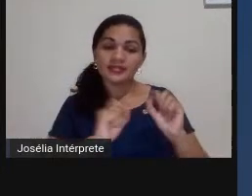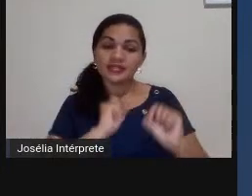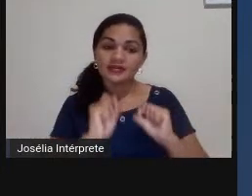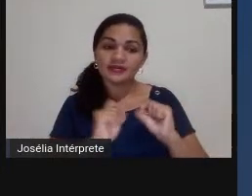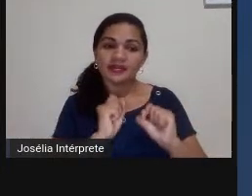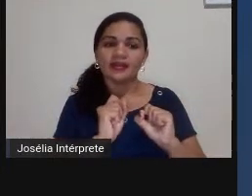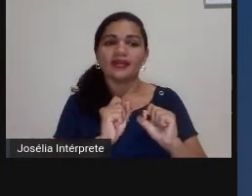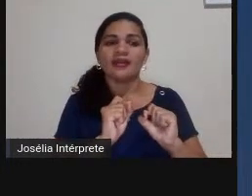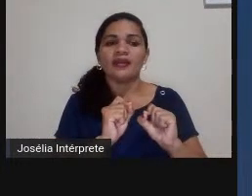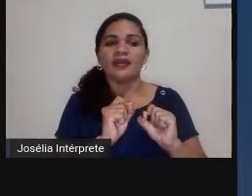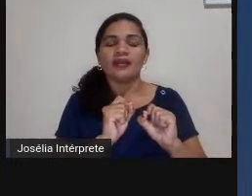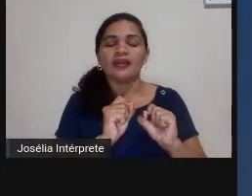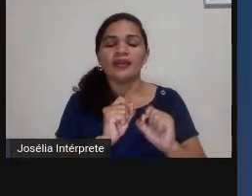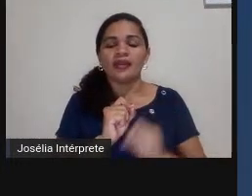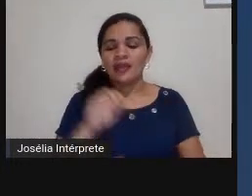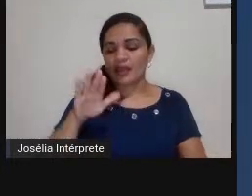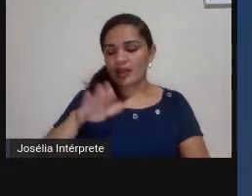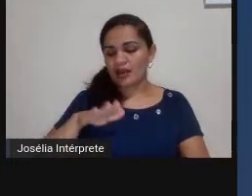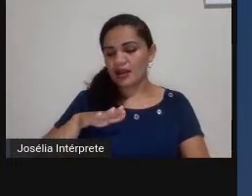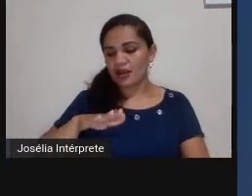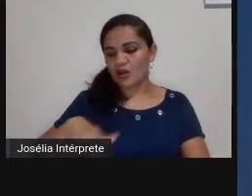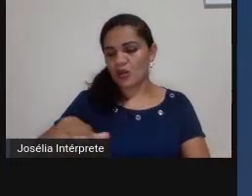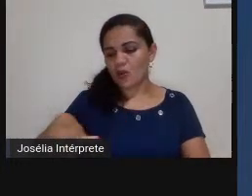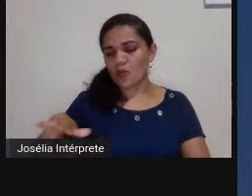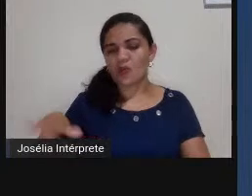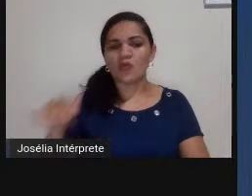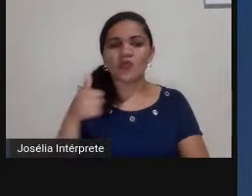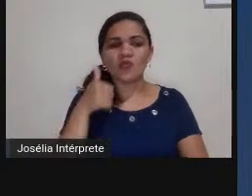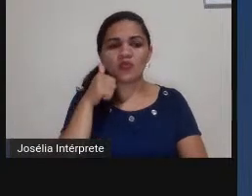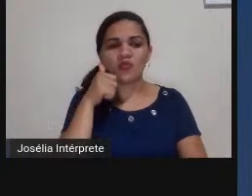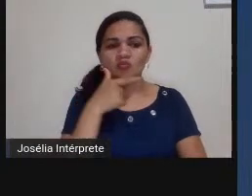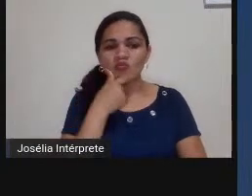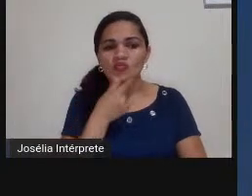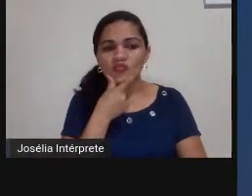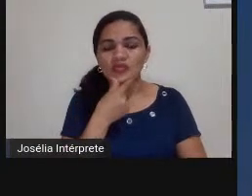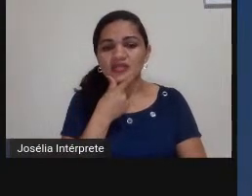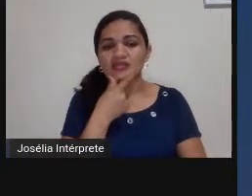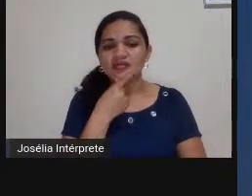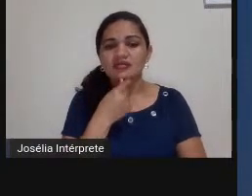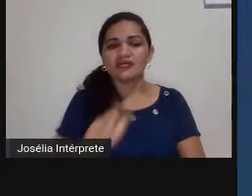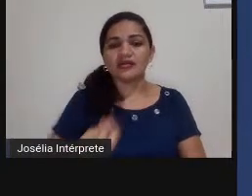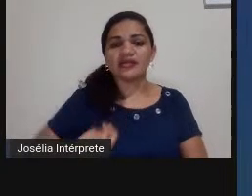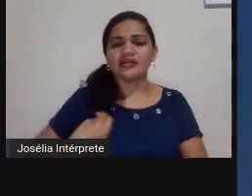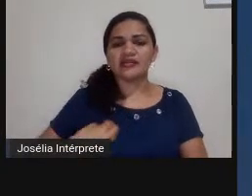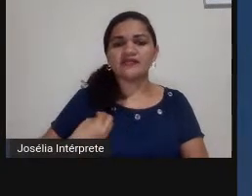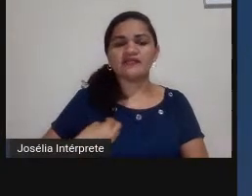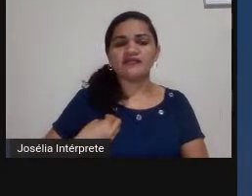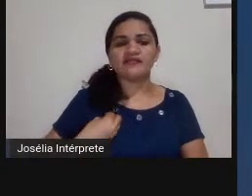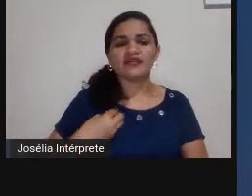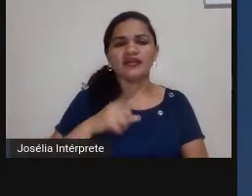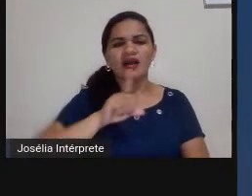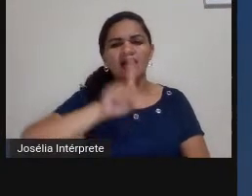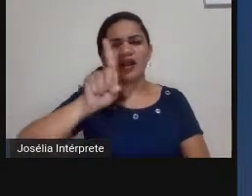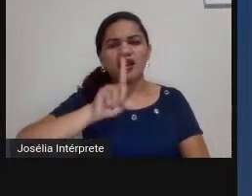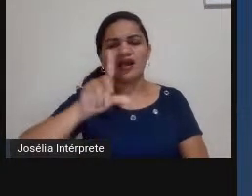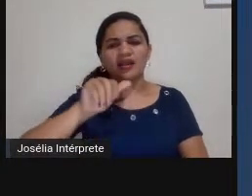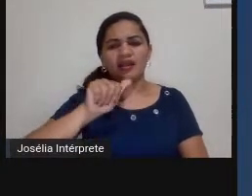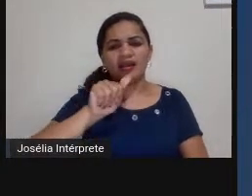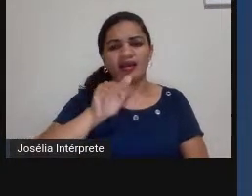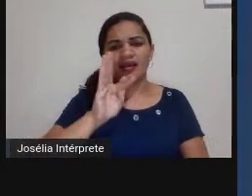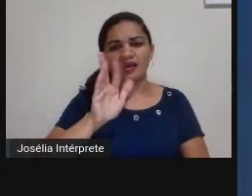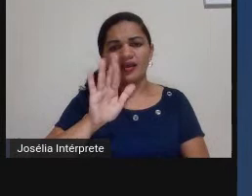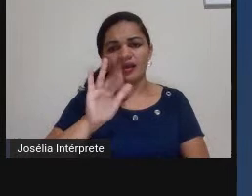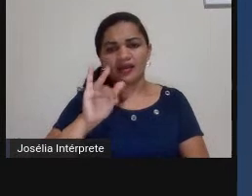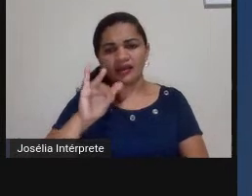né que vive na África e que para ajudar a família que tá passando por uma situação difícil lá